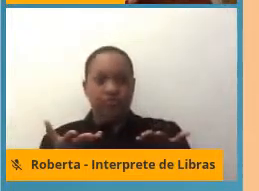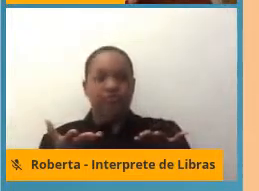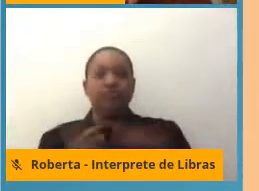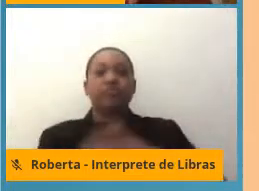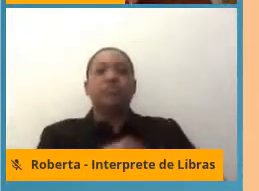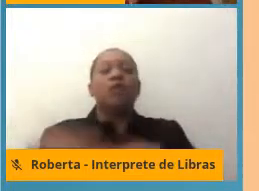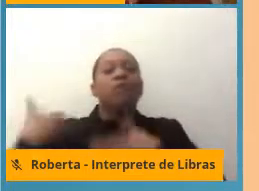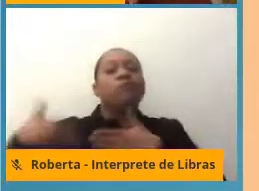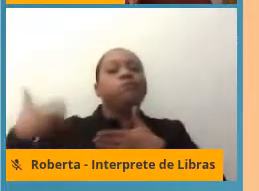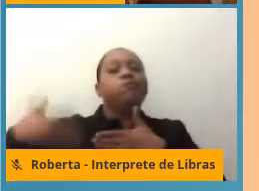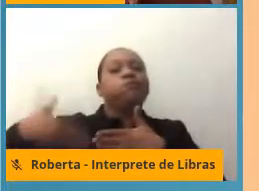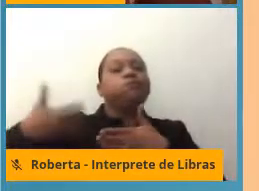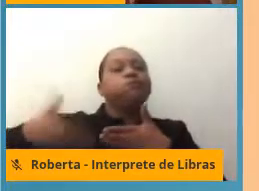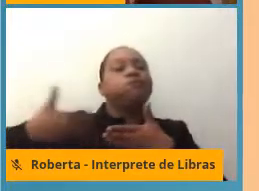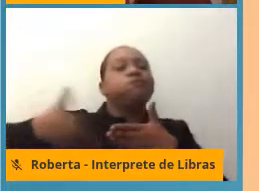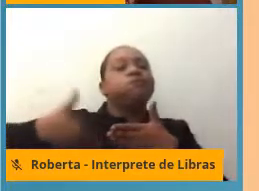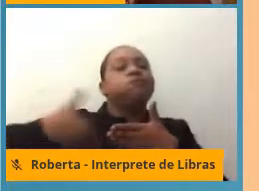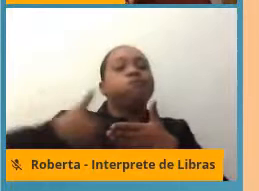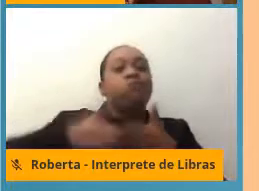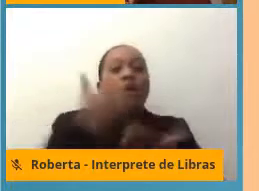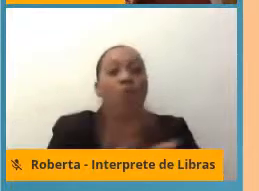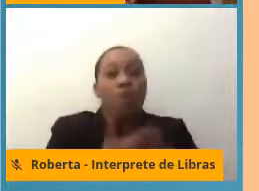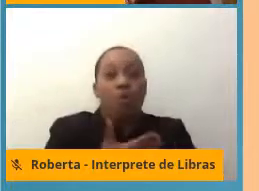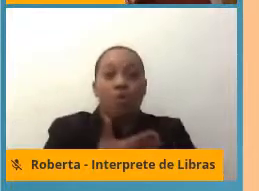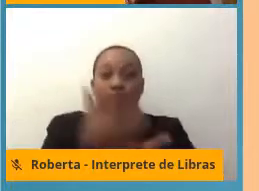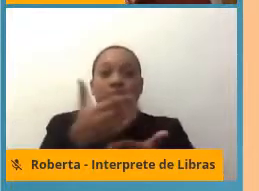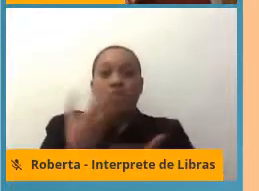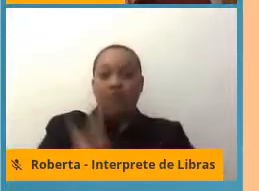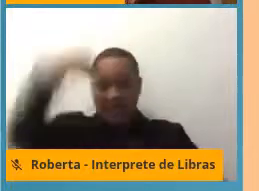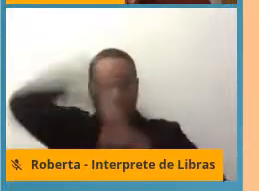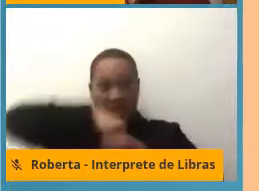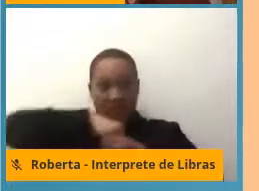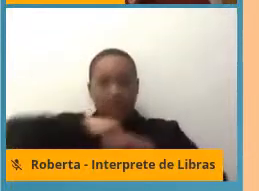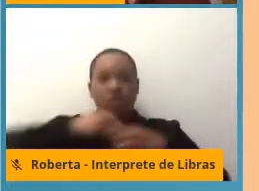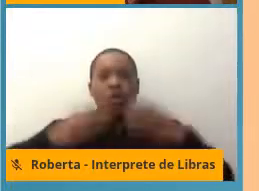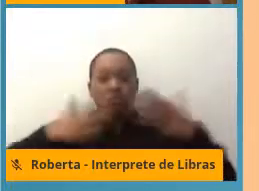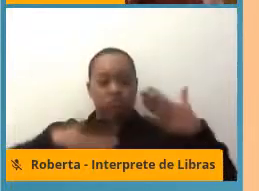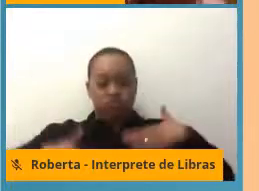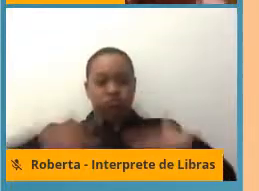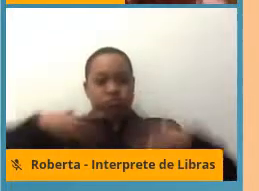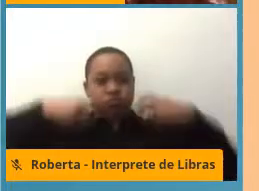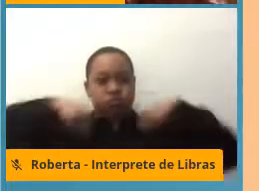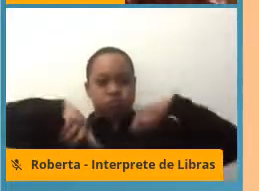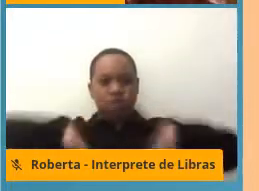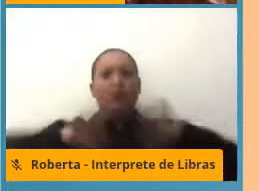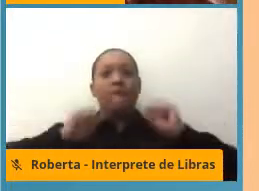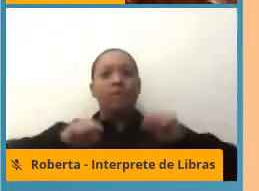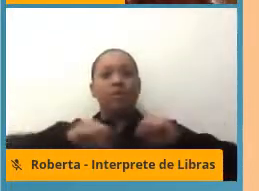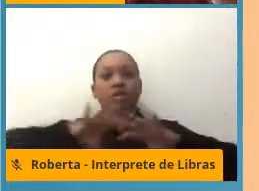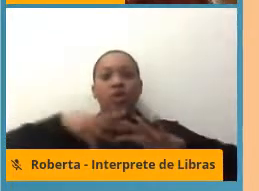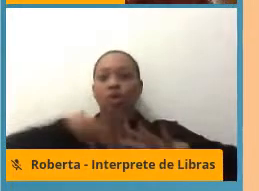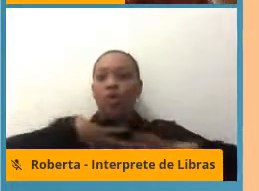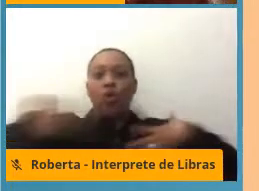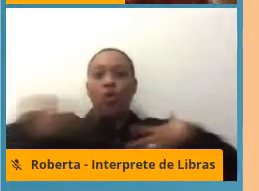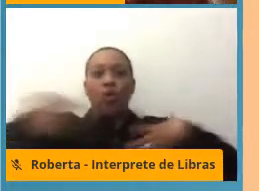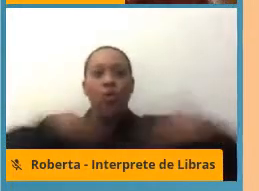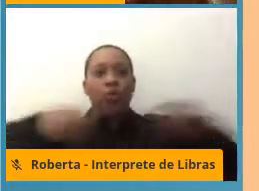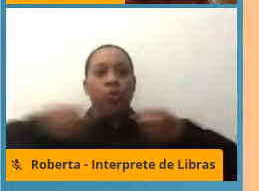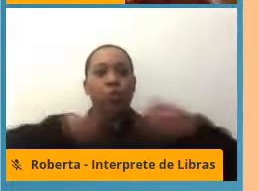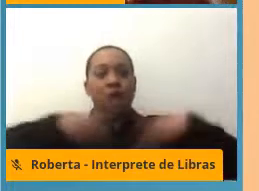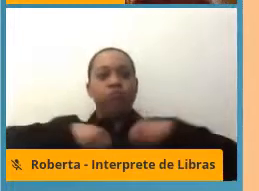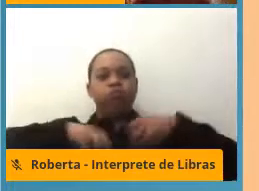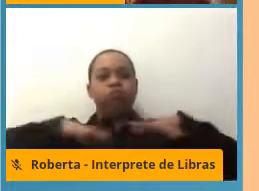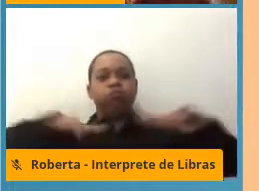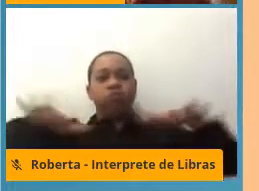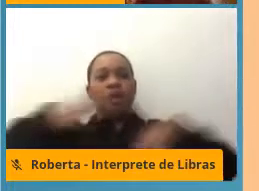no organismo dela e ela pode infectar as demais pessoas. Só que se ela fizer um teste nesse exato momento, ele não vai dar positivo,